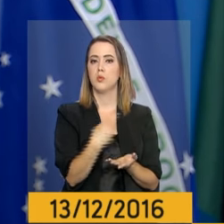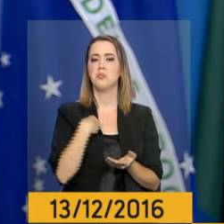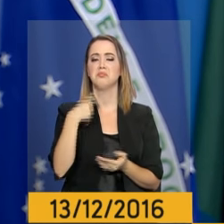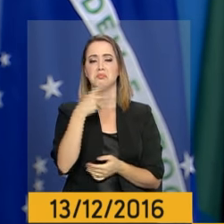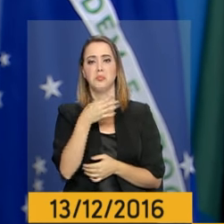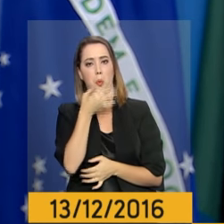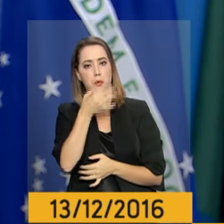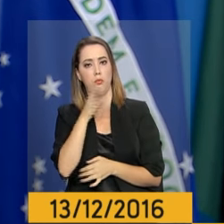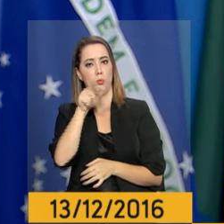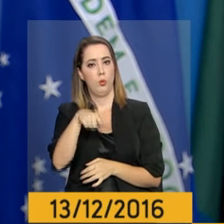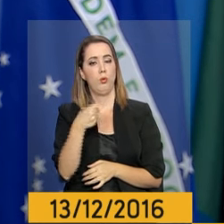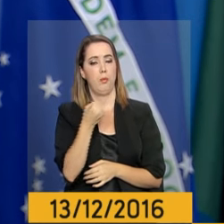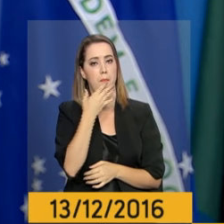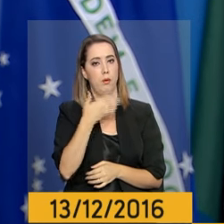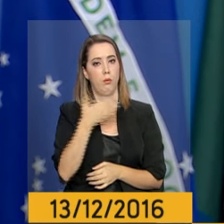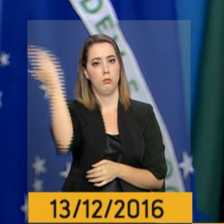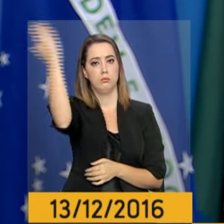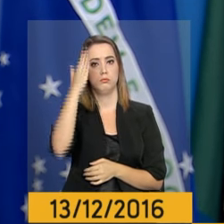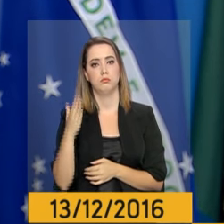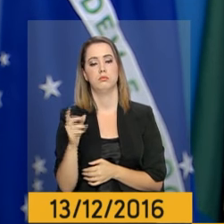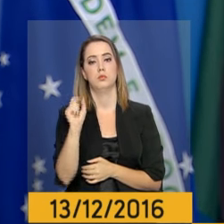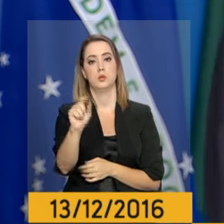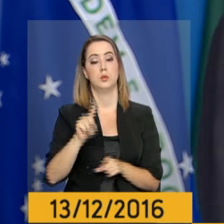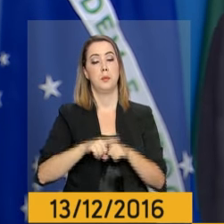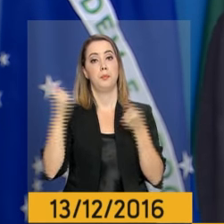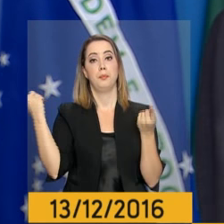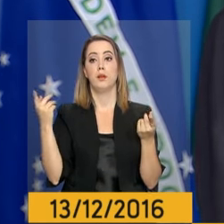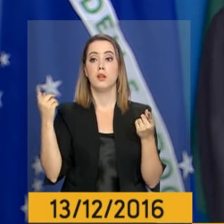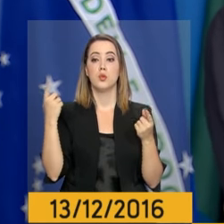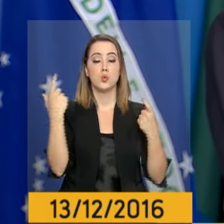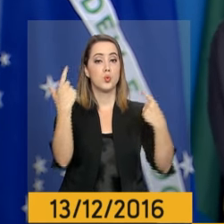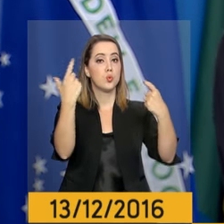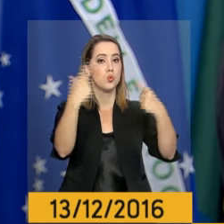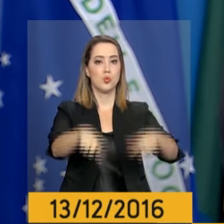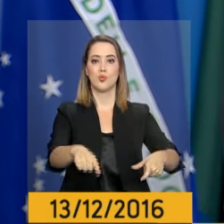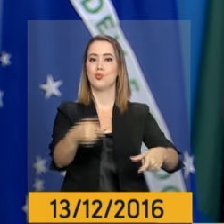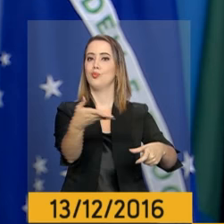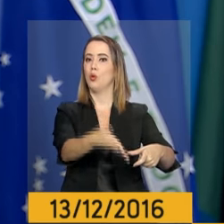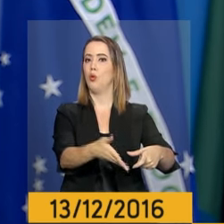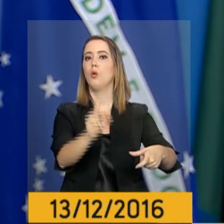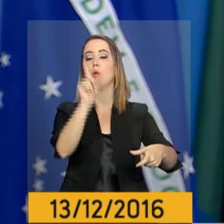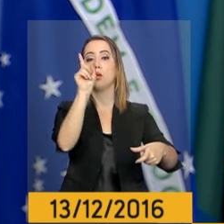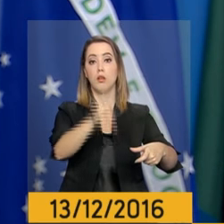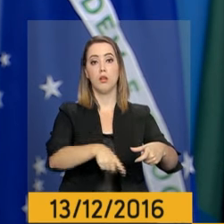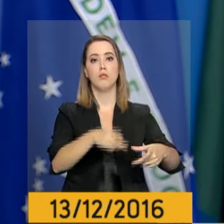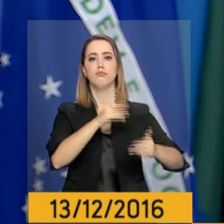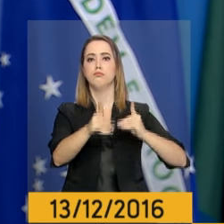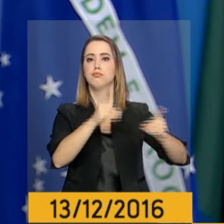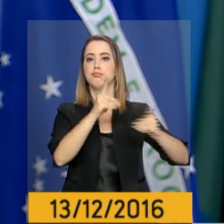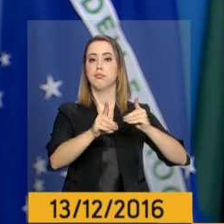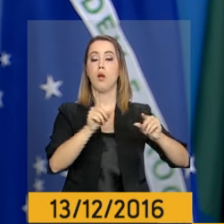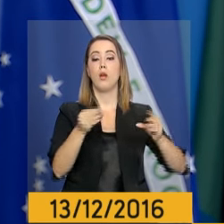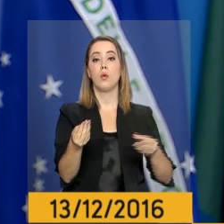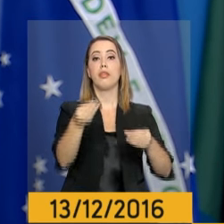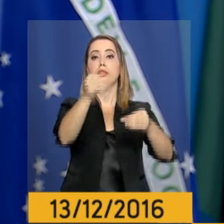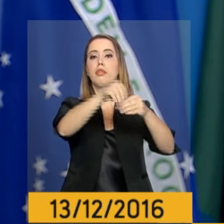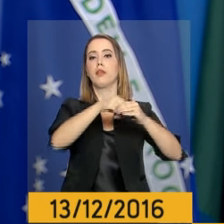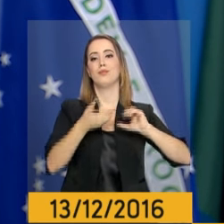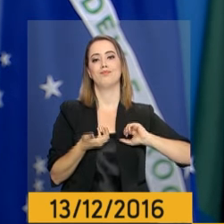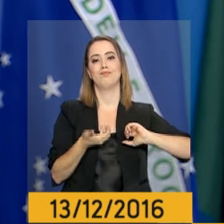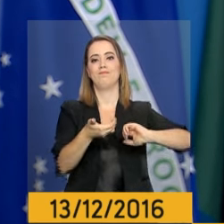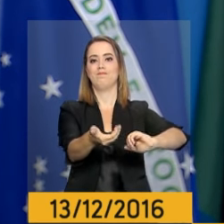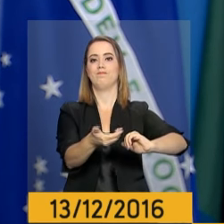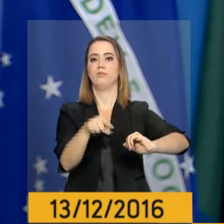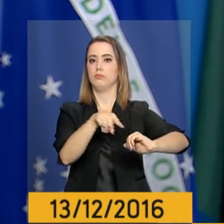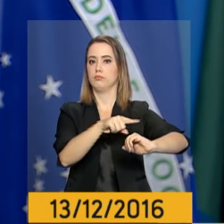útil para o país, mas o palco para essa discussão, como convém a uma democracia, é no Congresso Nacional. É lá